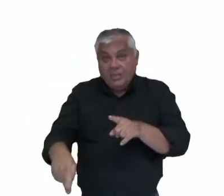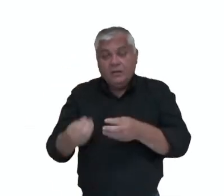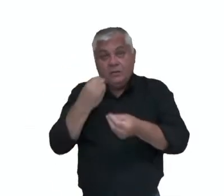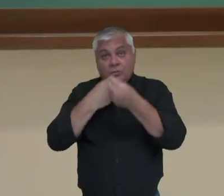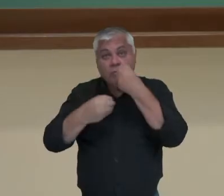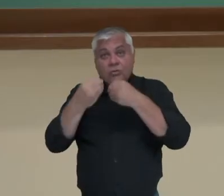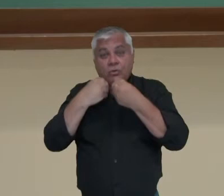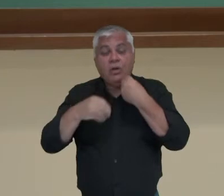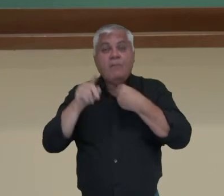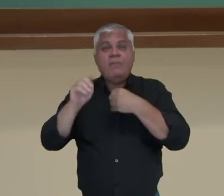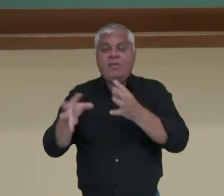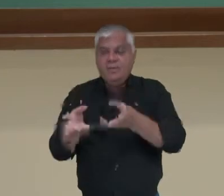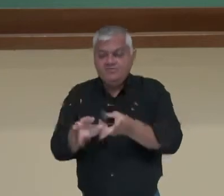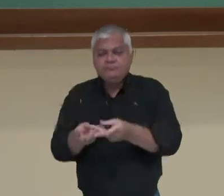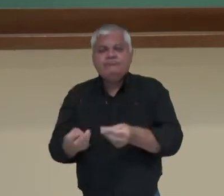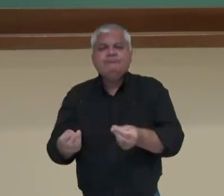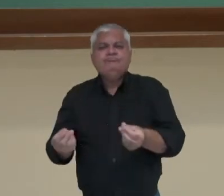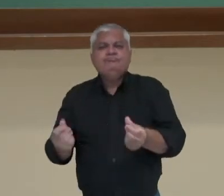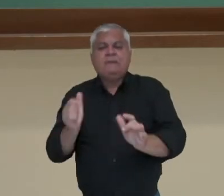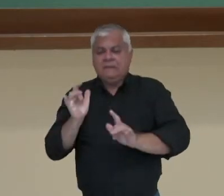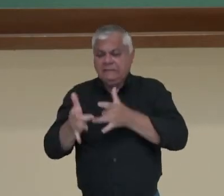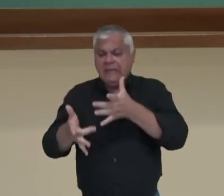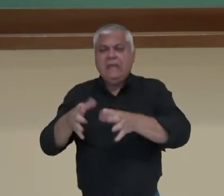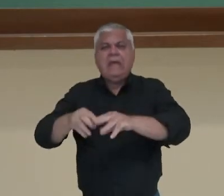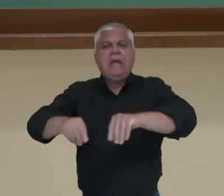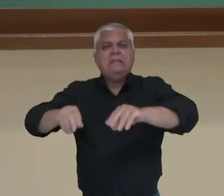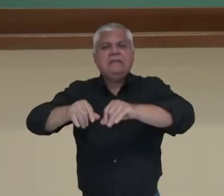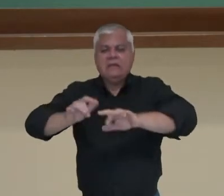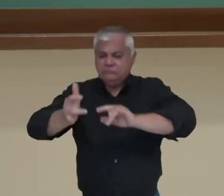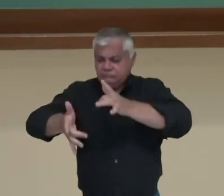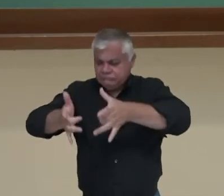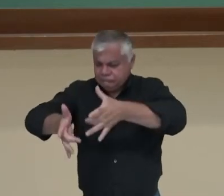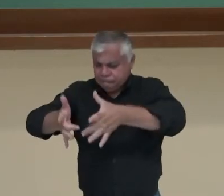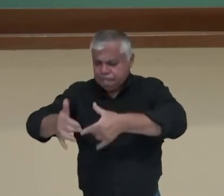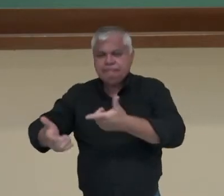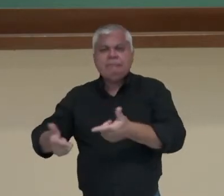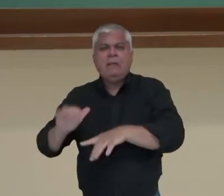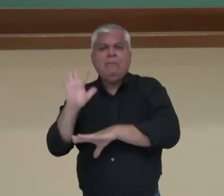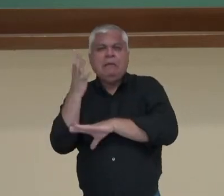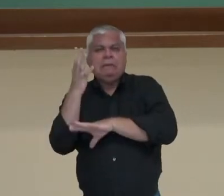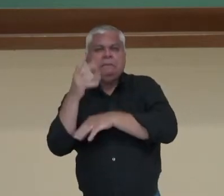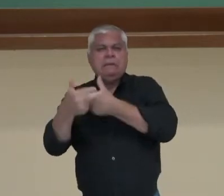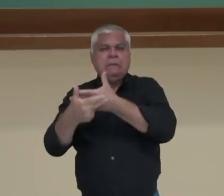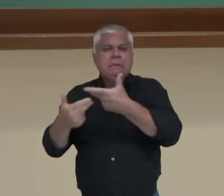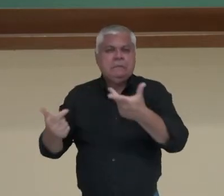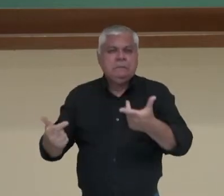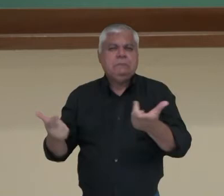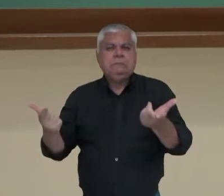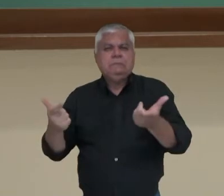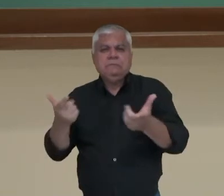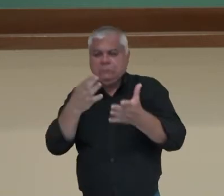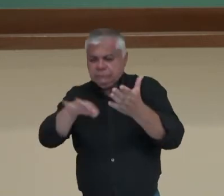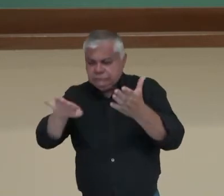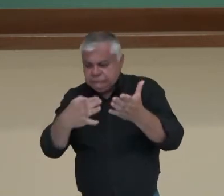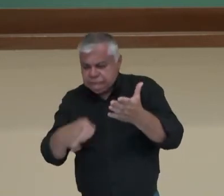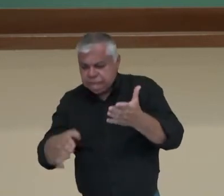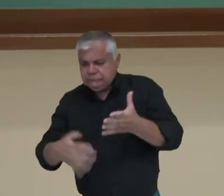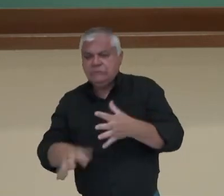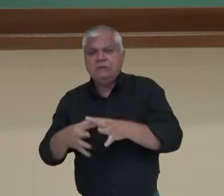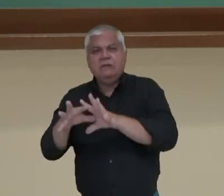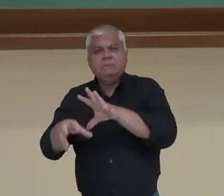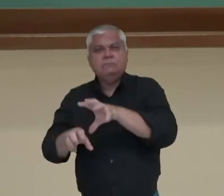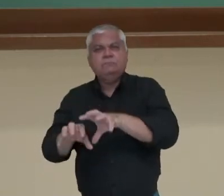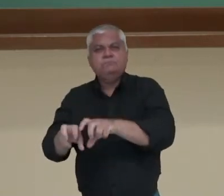da decomposição. Então esses fungos, eles participam ativamente da decomposição da matéria morta, tá? Da matéria orgânica, e